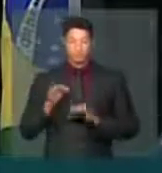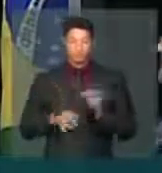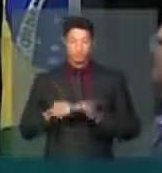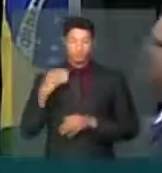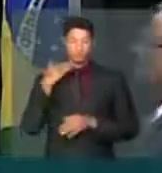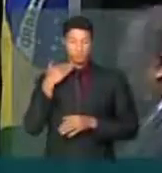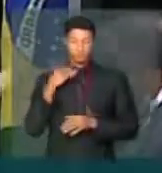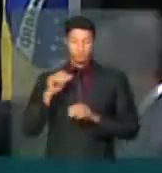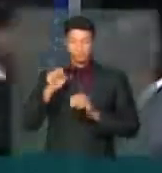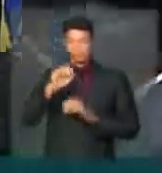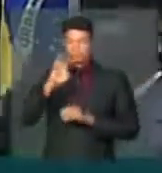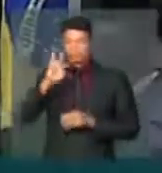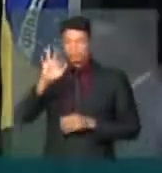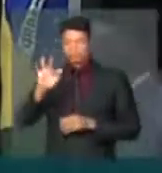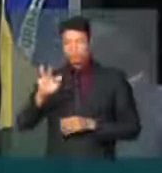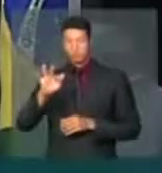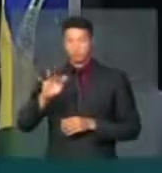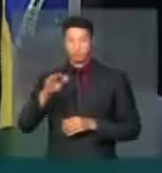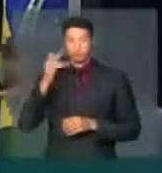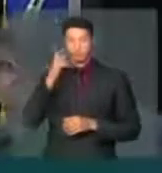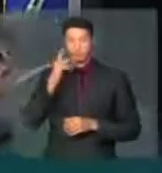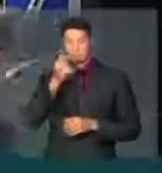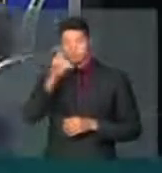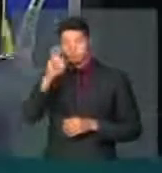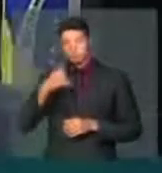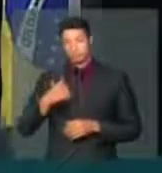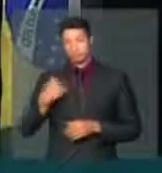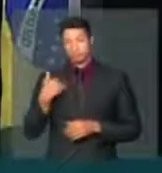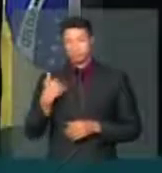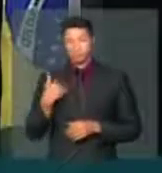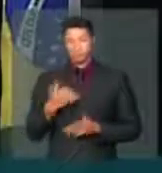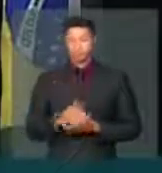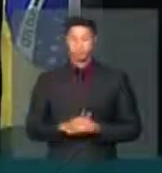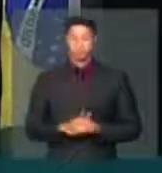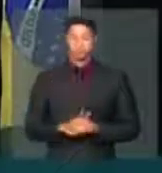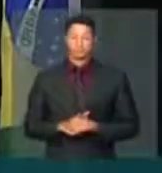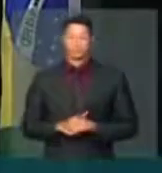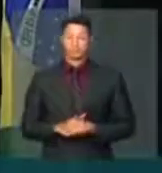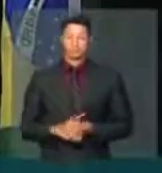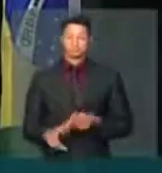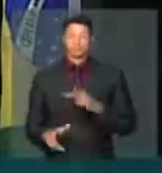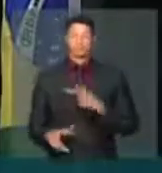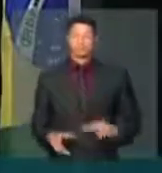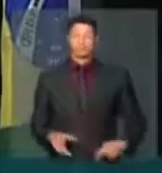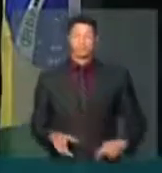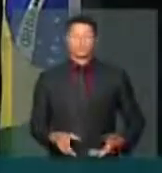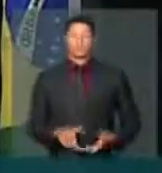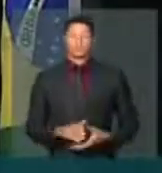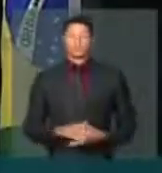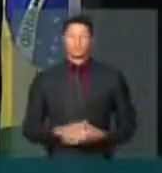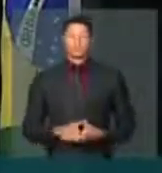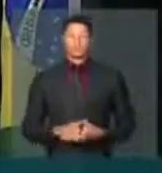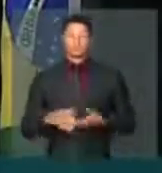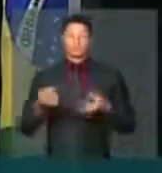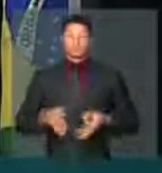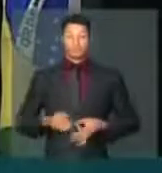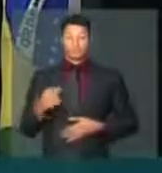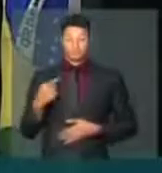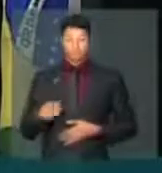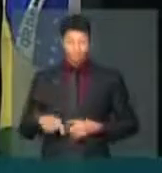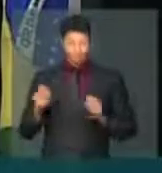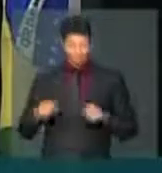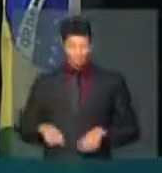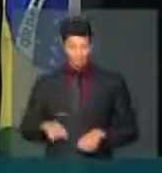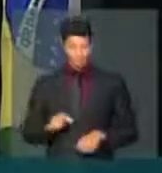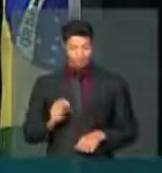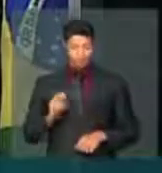do Supremo Tribunal Federal para 75 anos. Ora, senhor presidente, certamente é